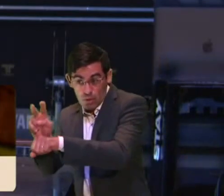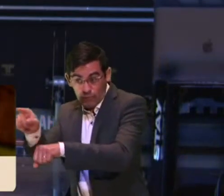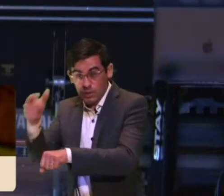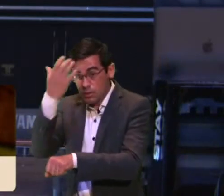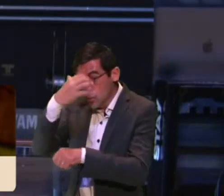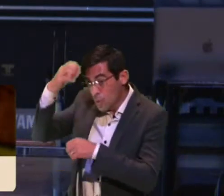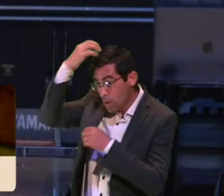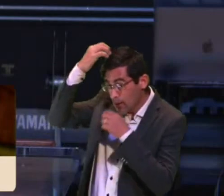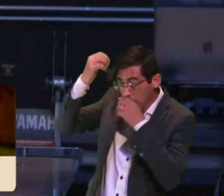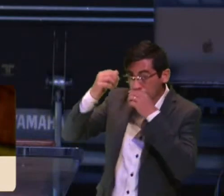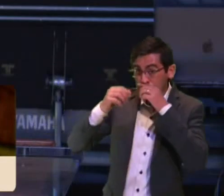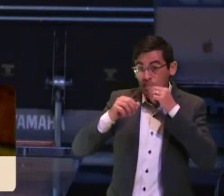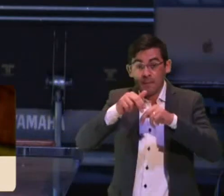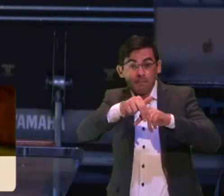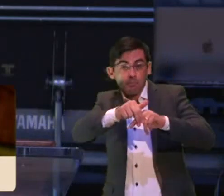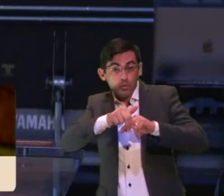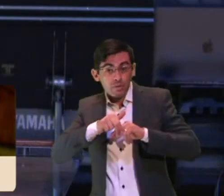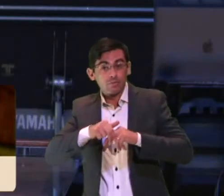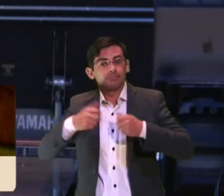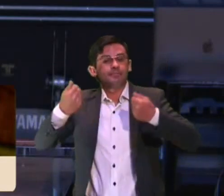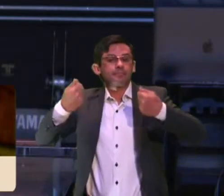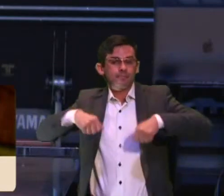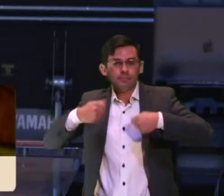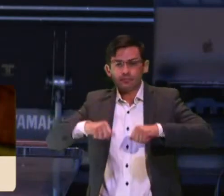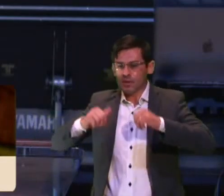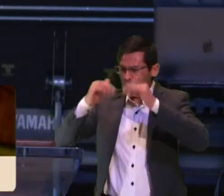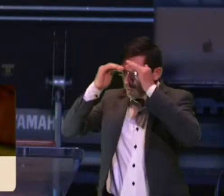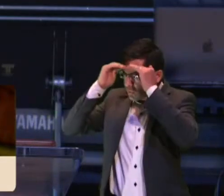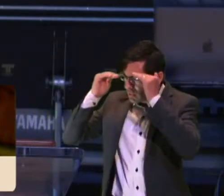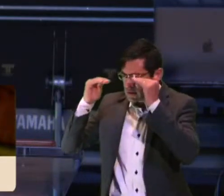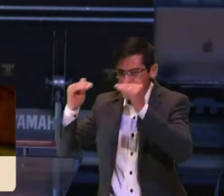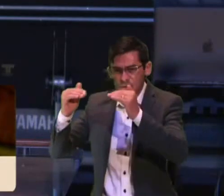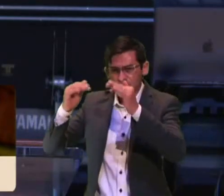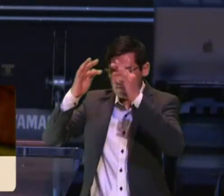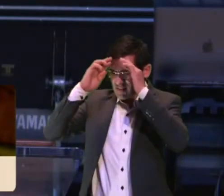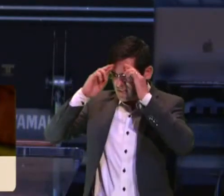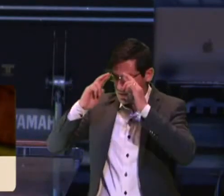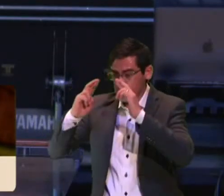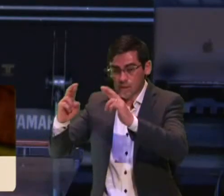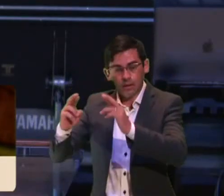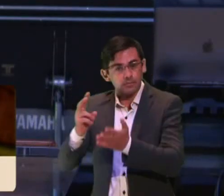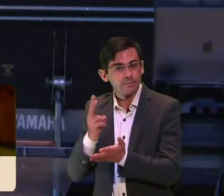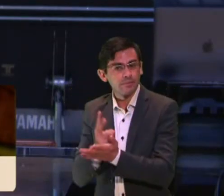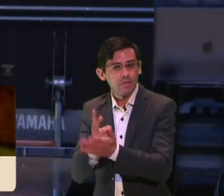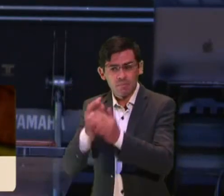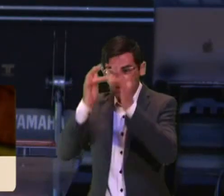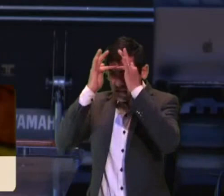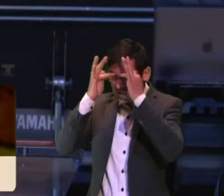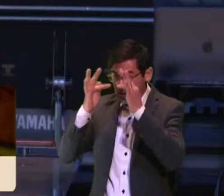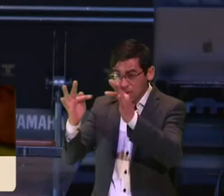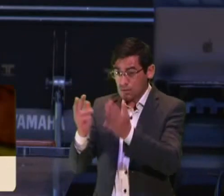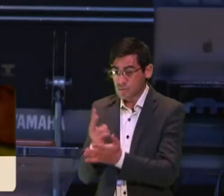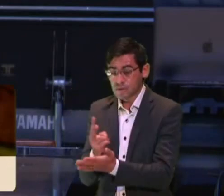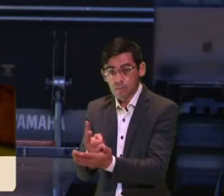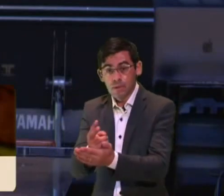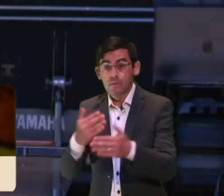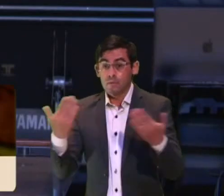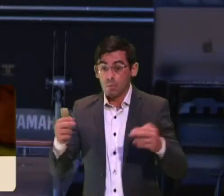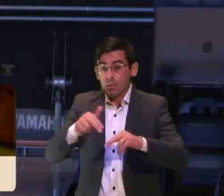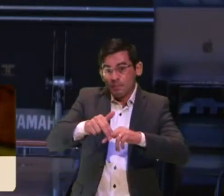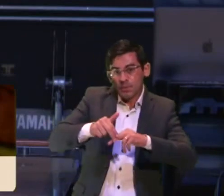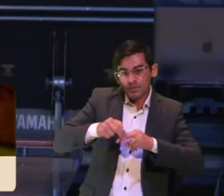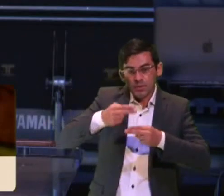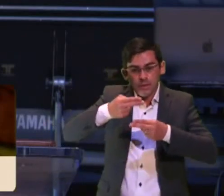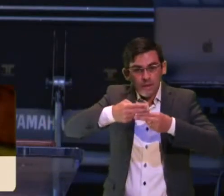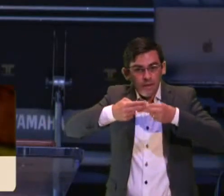senhor. Por isso, ele precisava ser leal. Ele precisava ser encontrado fiel. E é interessante que Neemias,